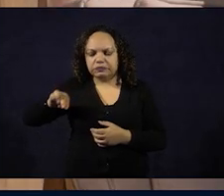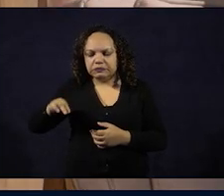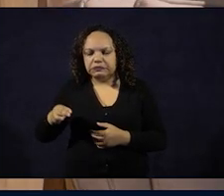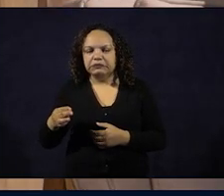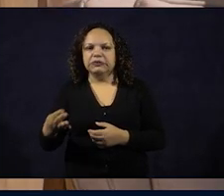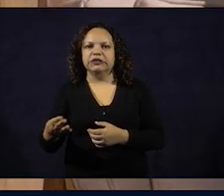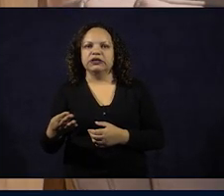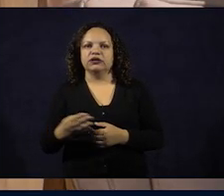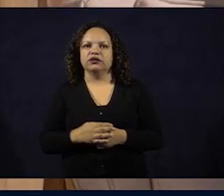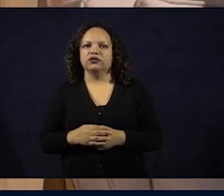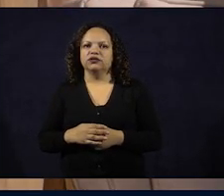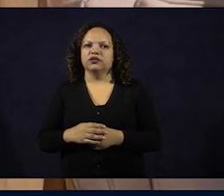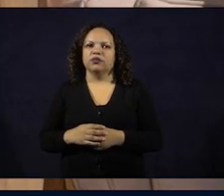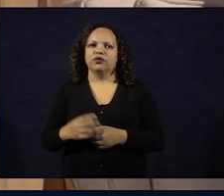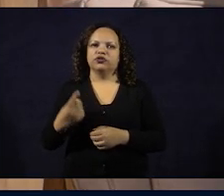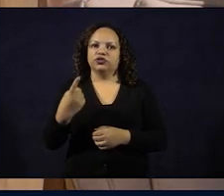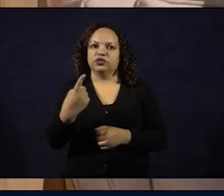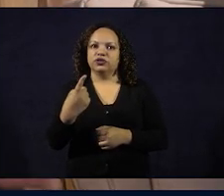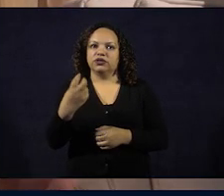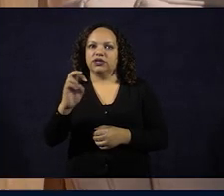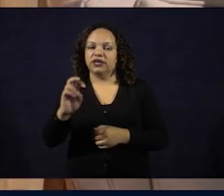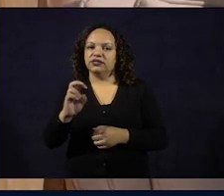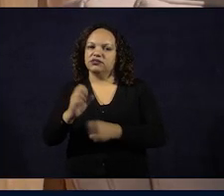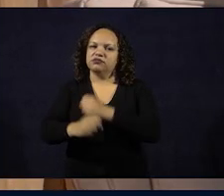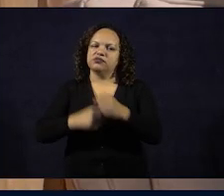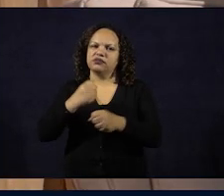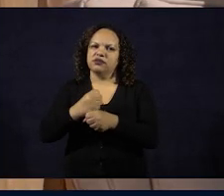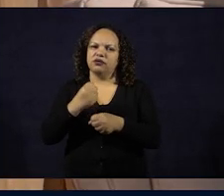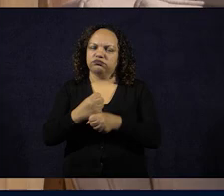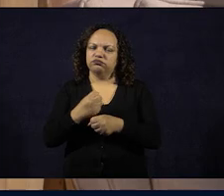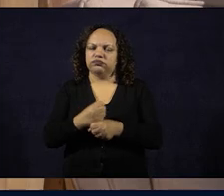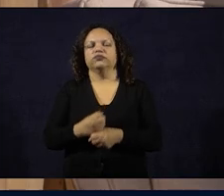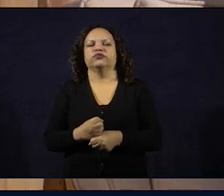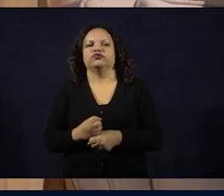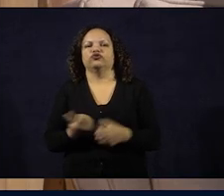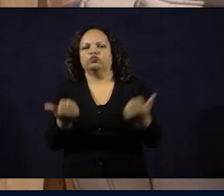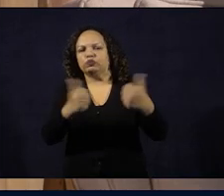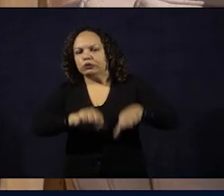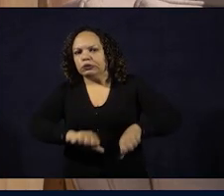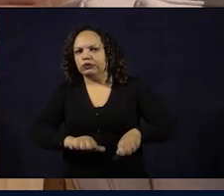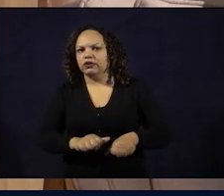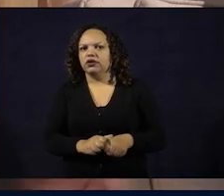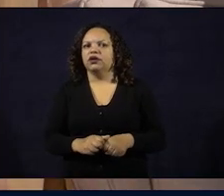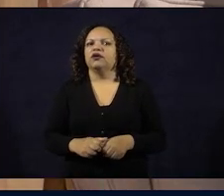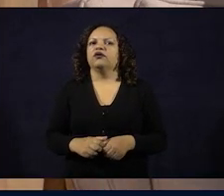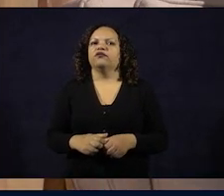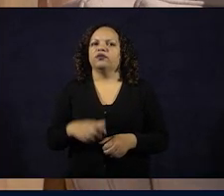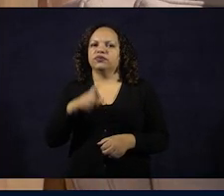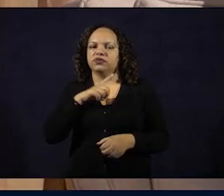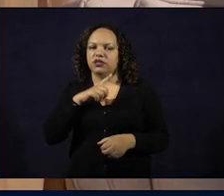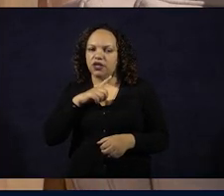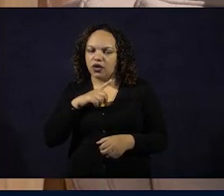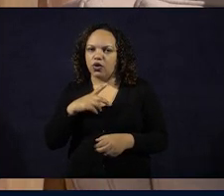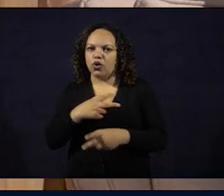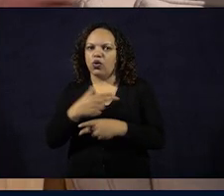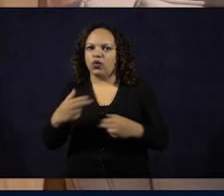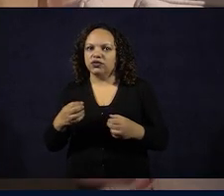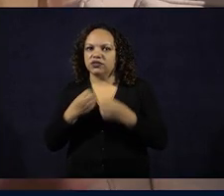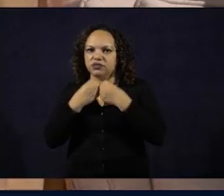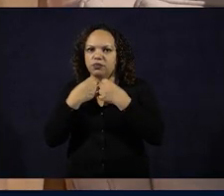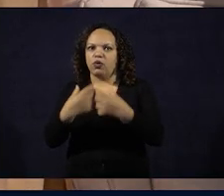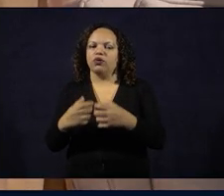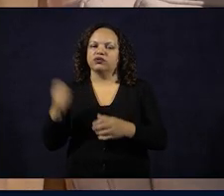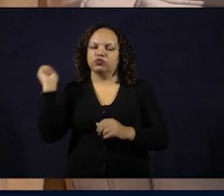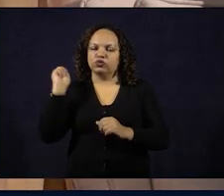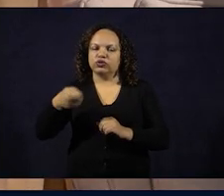15 anos tendo déficit fiscal. Estamos fazendo um bom dever de casa e eu tenho certeza que nós vamos continuar colhendo bons frutos disso. Frutos dos